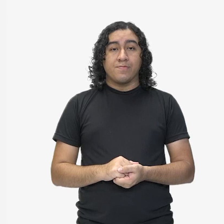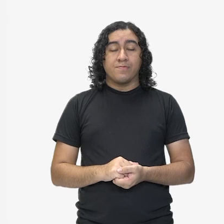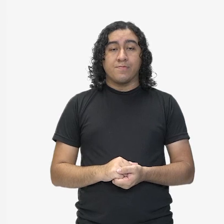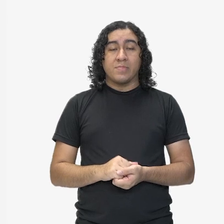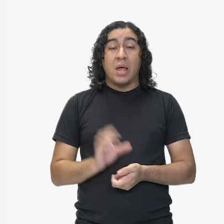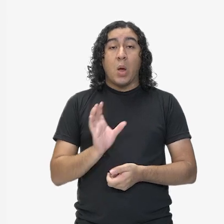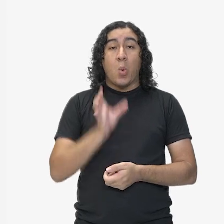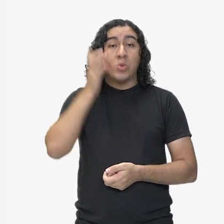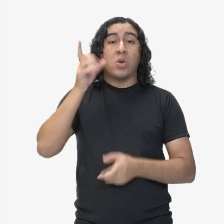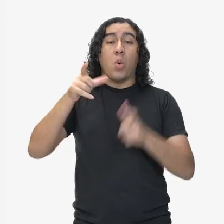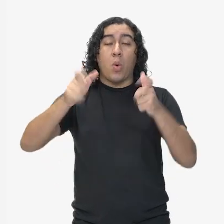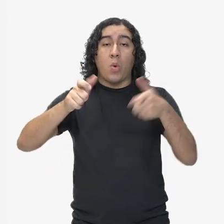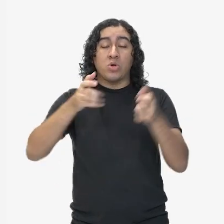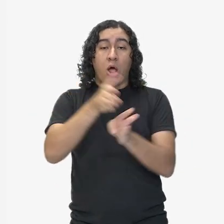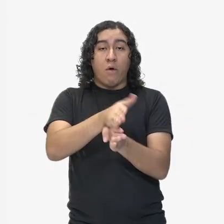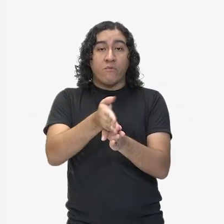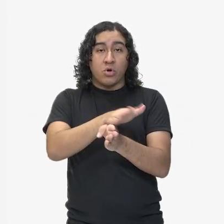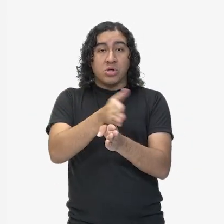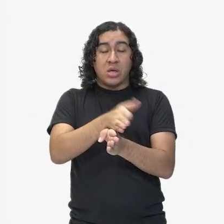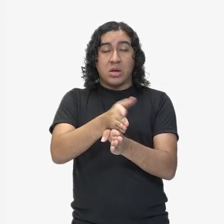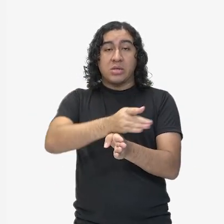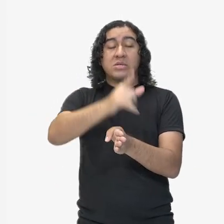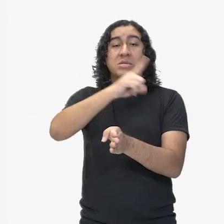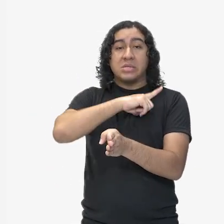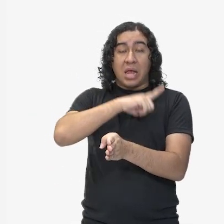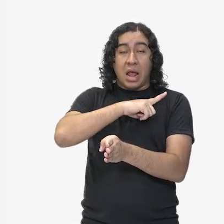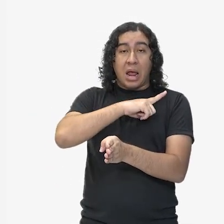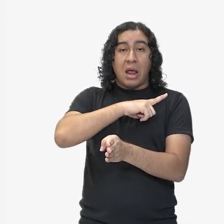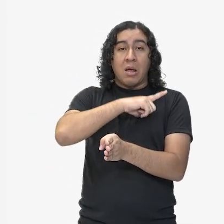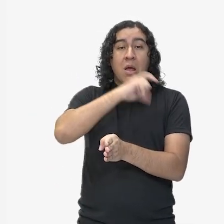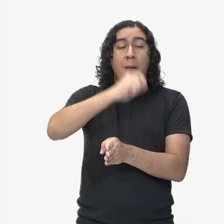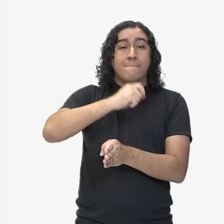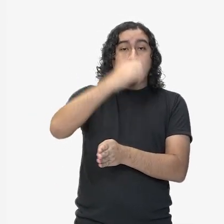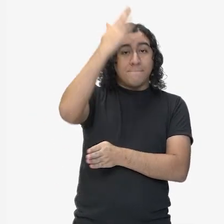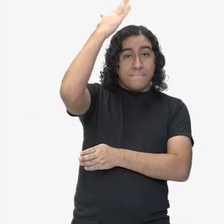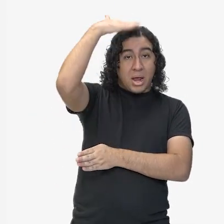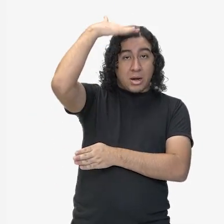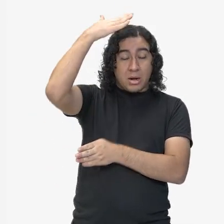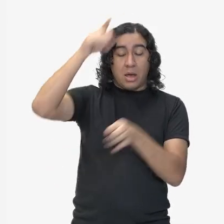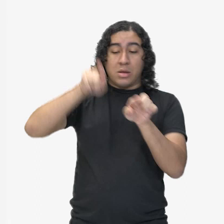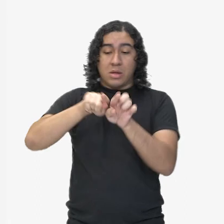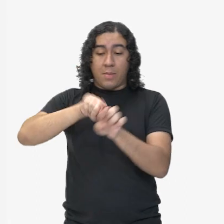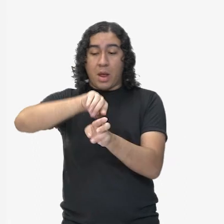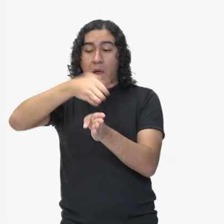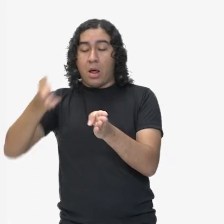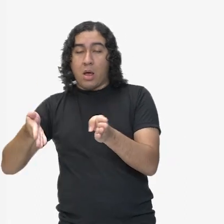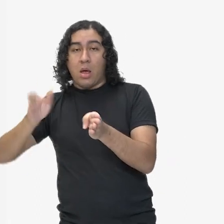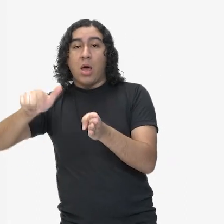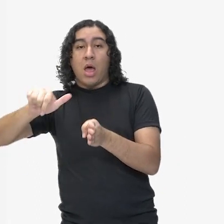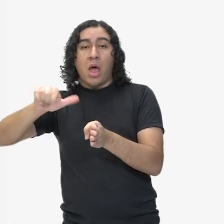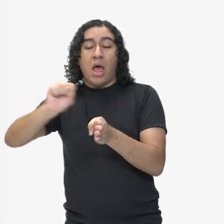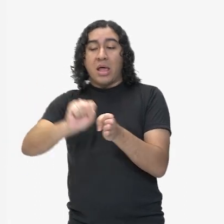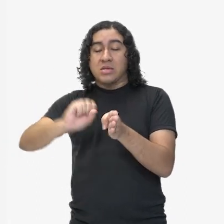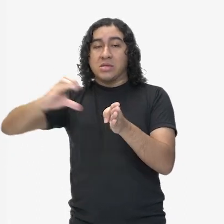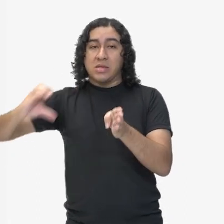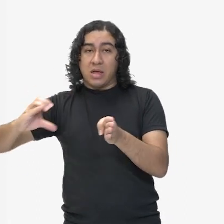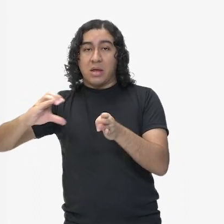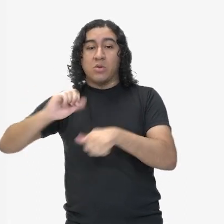dos estados do Paraná e Santa Catarina entre os anos de 1912 e